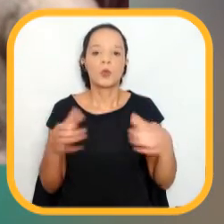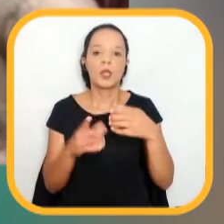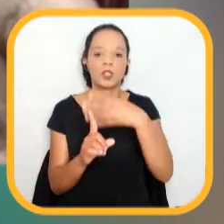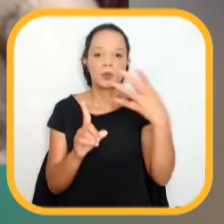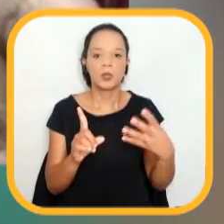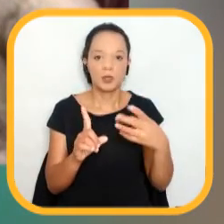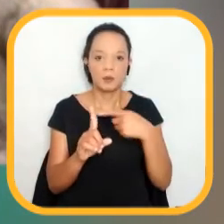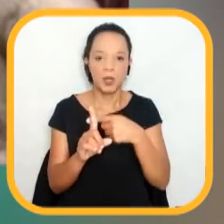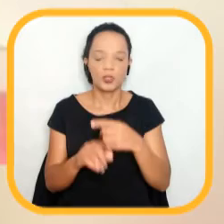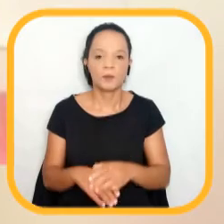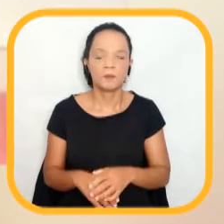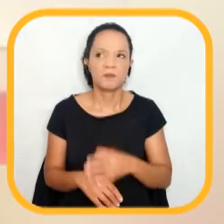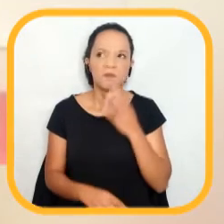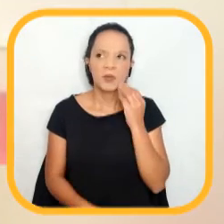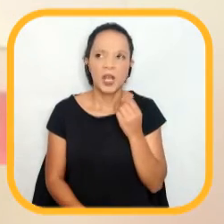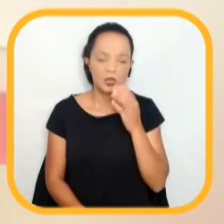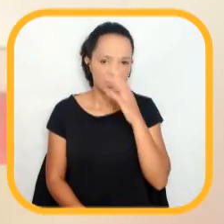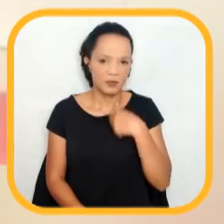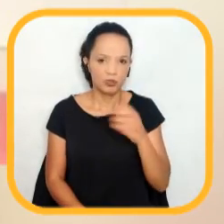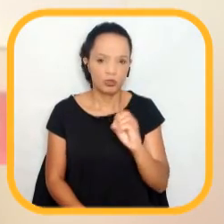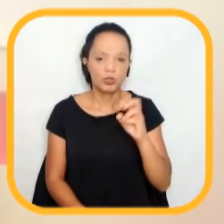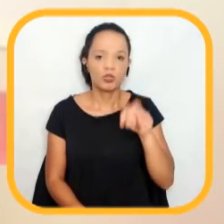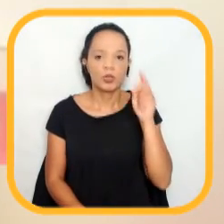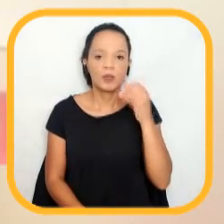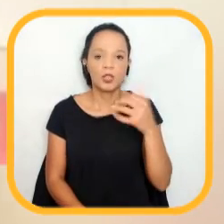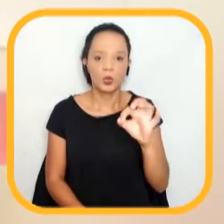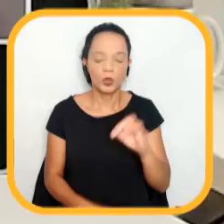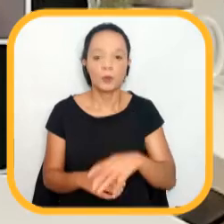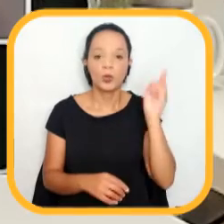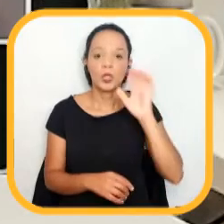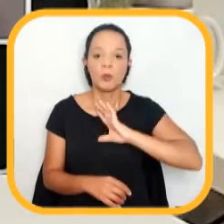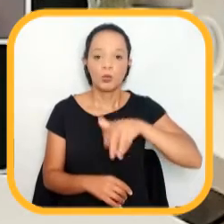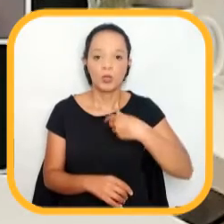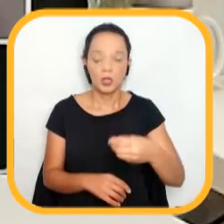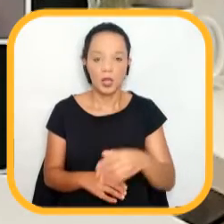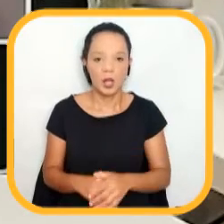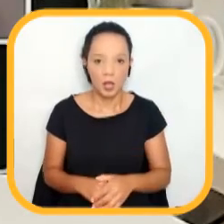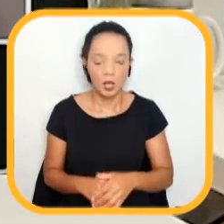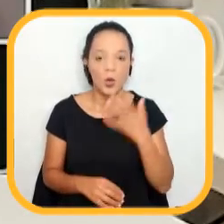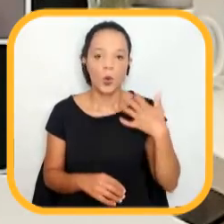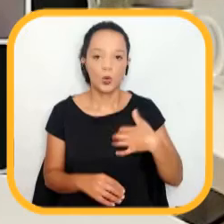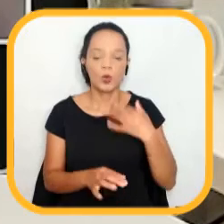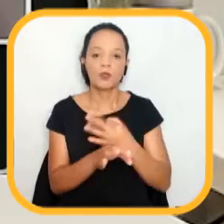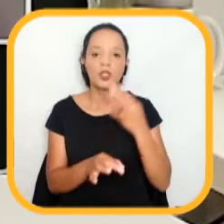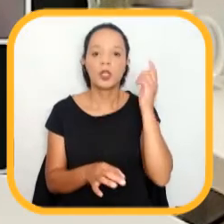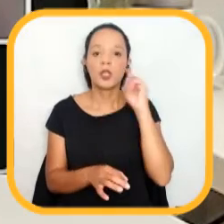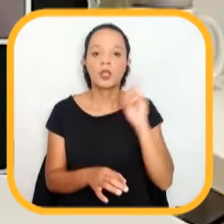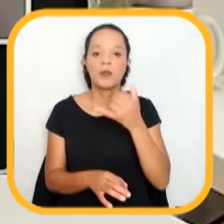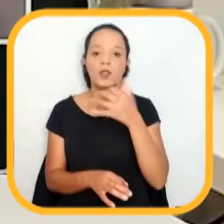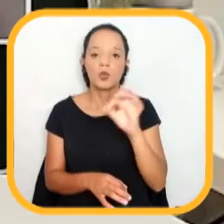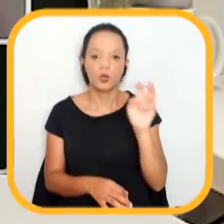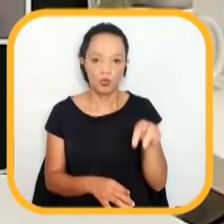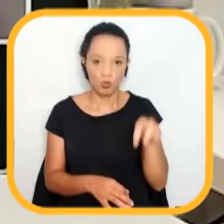orgulho da comunidade LGBTI+. E se não estou em erro, é dia 28 de junho. O Dia Mundial do Orgulho LGBTI+, comemora-se no